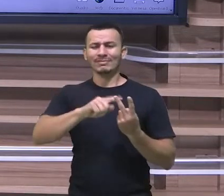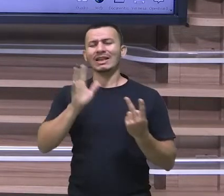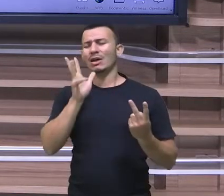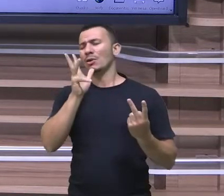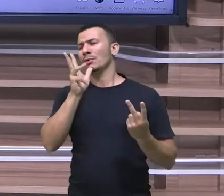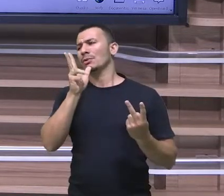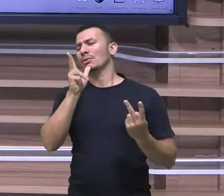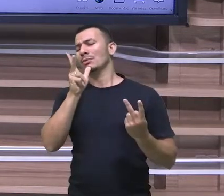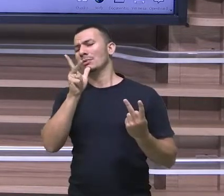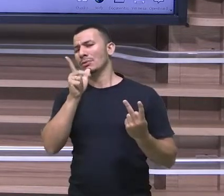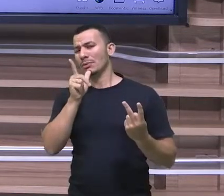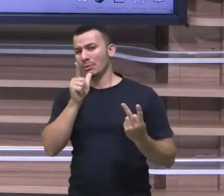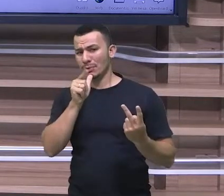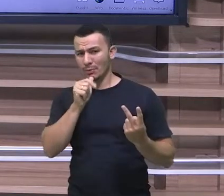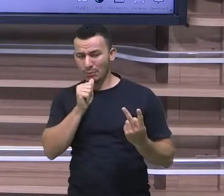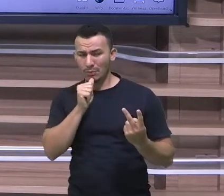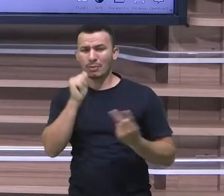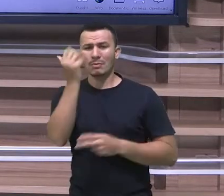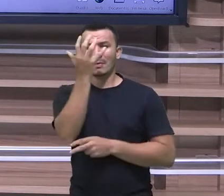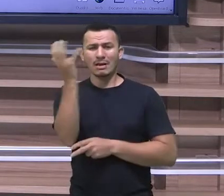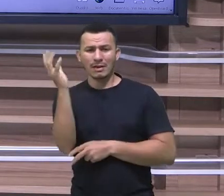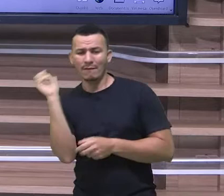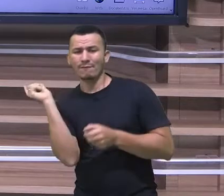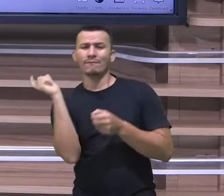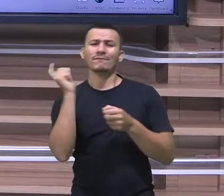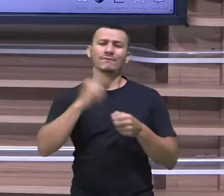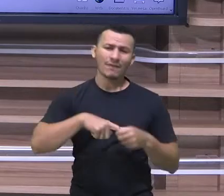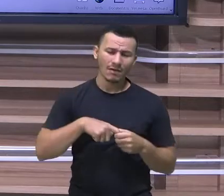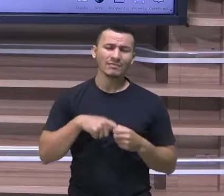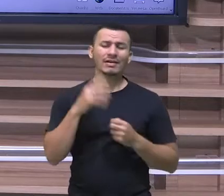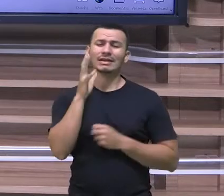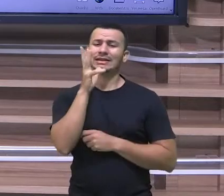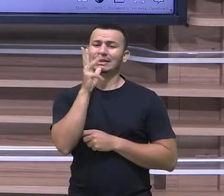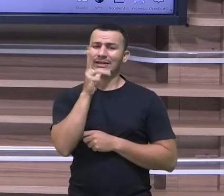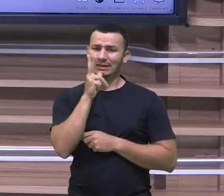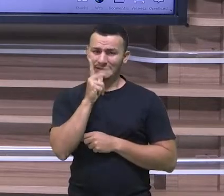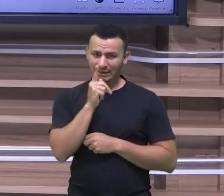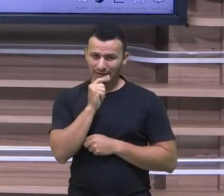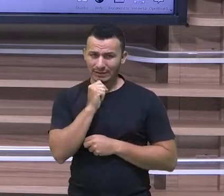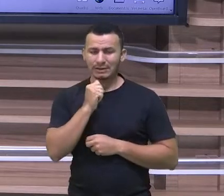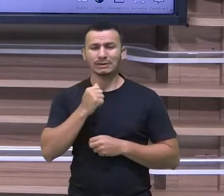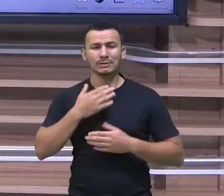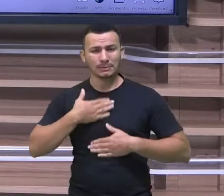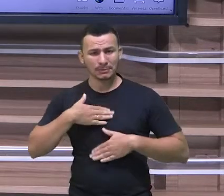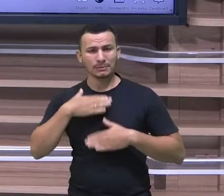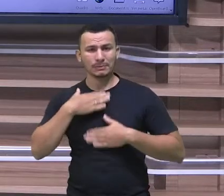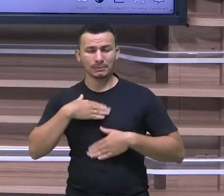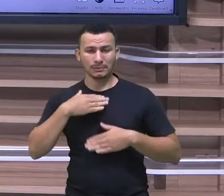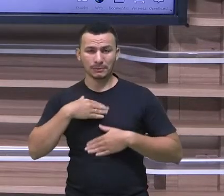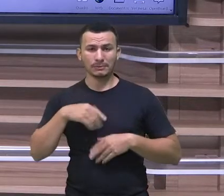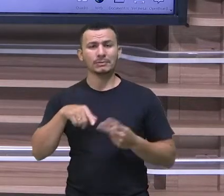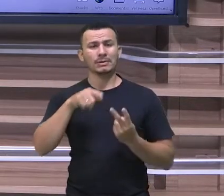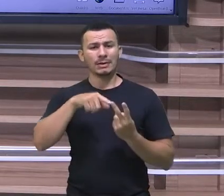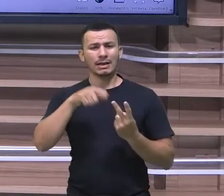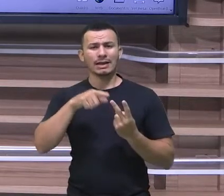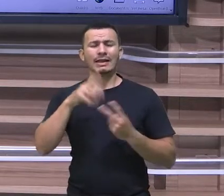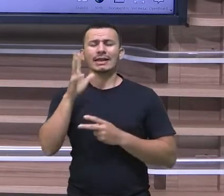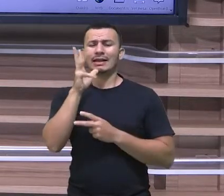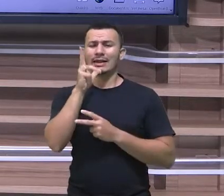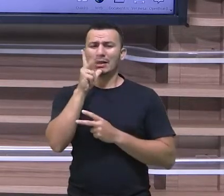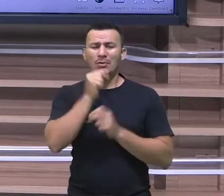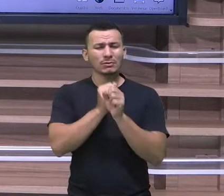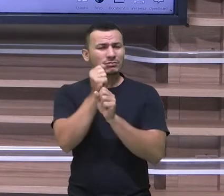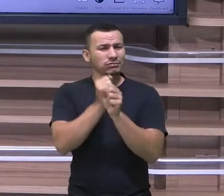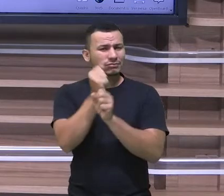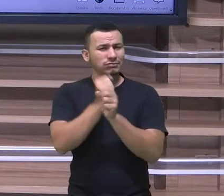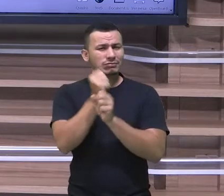muito mais tempo para a natureza repô-las, porque elas vão ter uma reposição lenta. A natureza leva milhões, milhares de anos